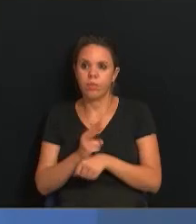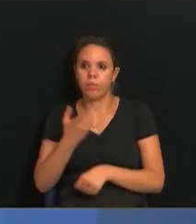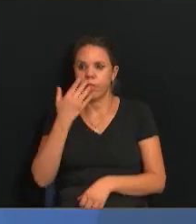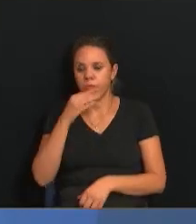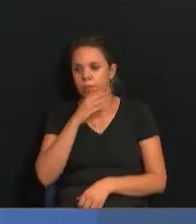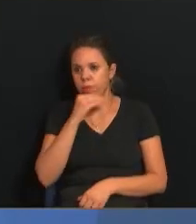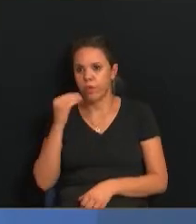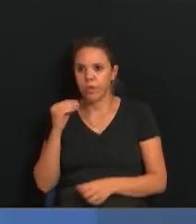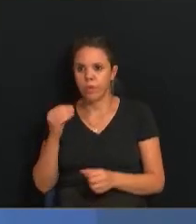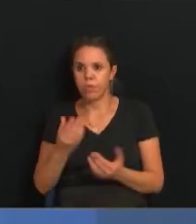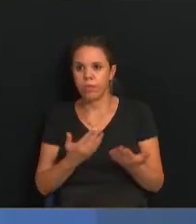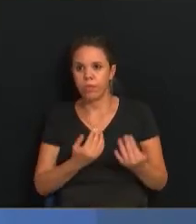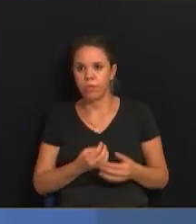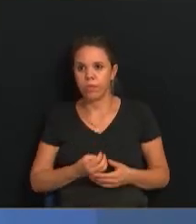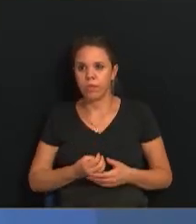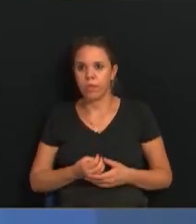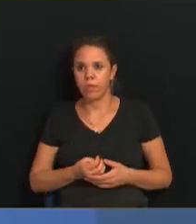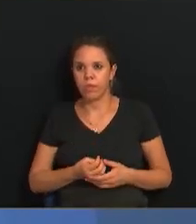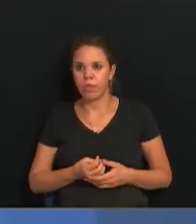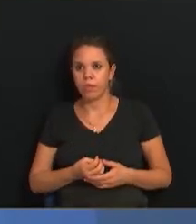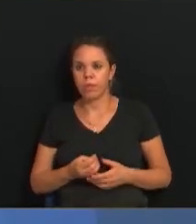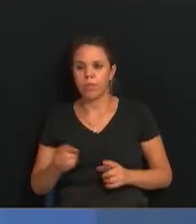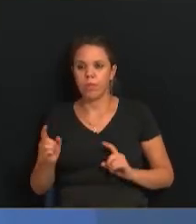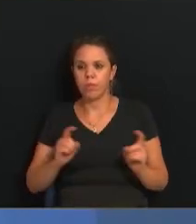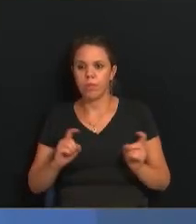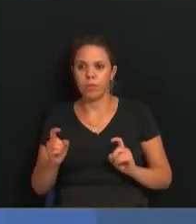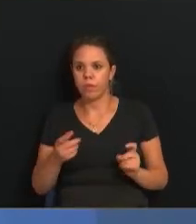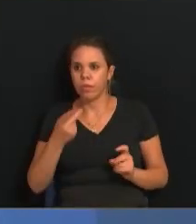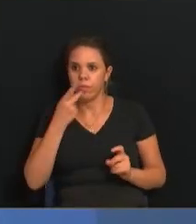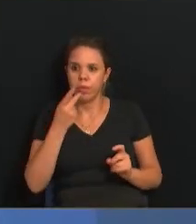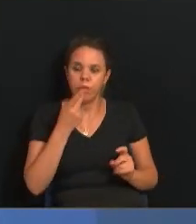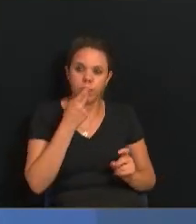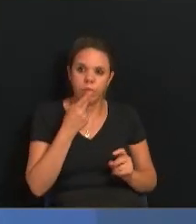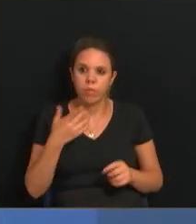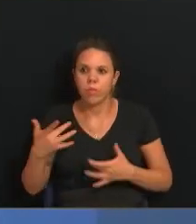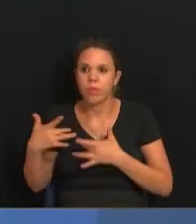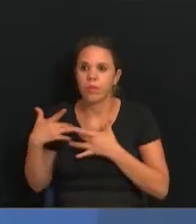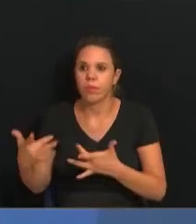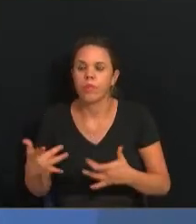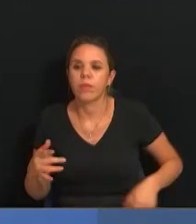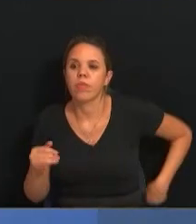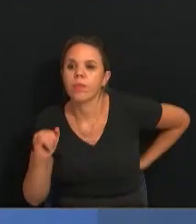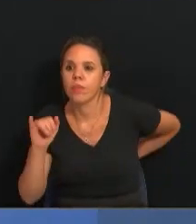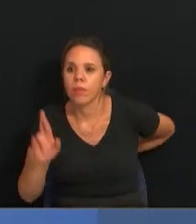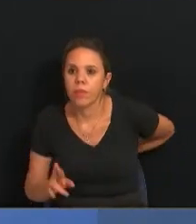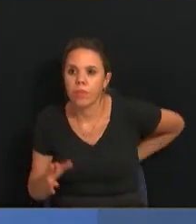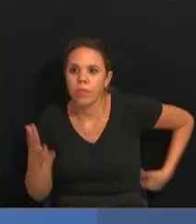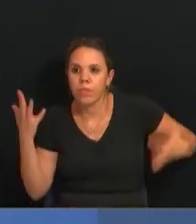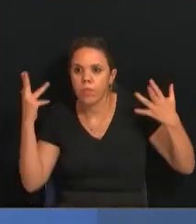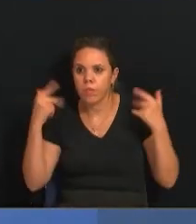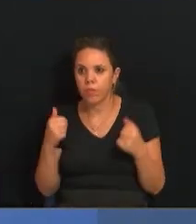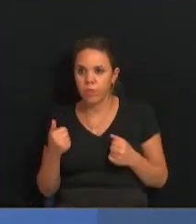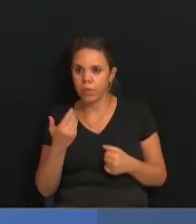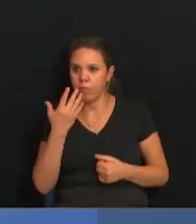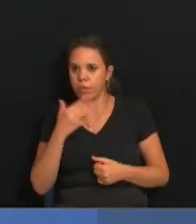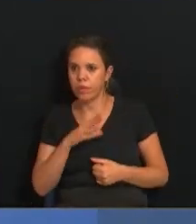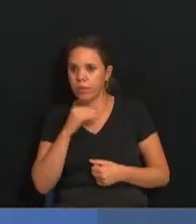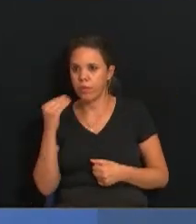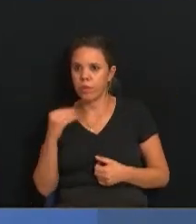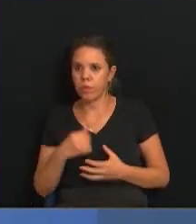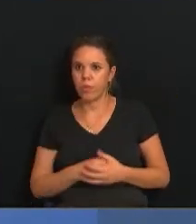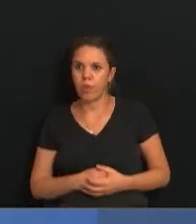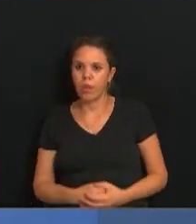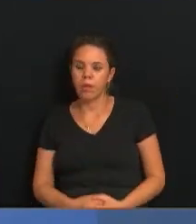Adolescente e Juventude, que se reuniu e falou sobre a doação do imposto de renda para o Fundo da Criança e do